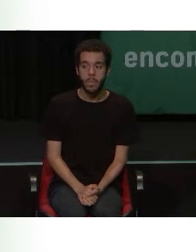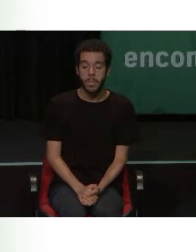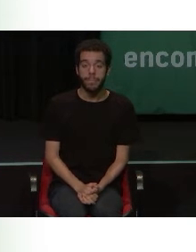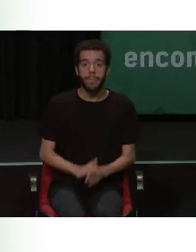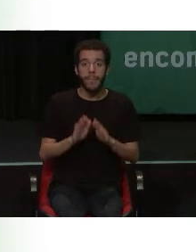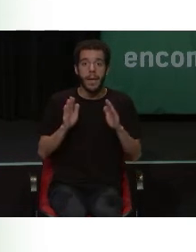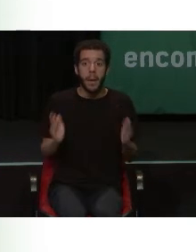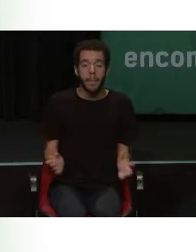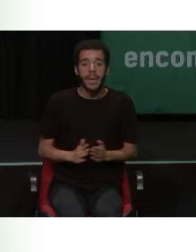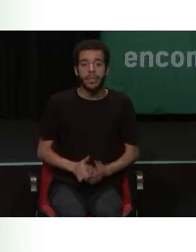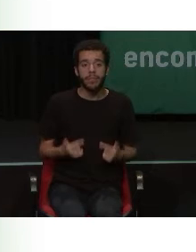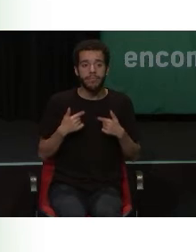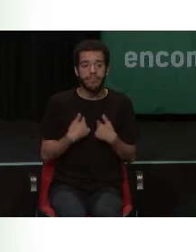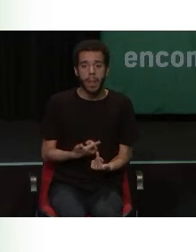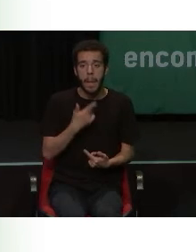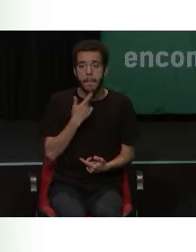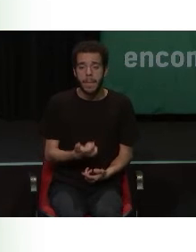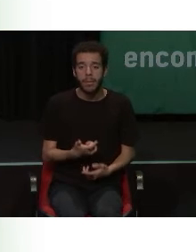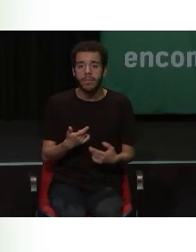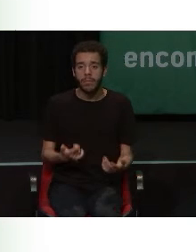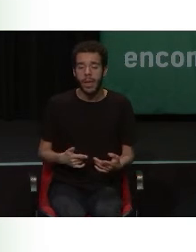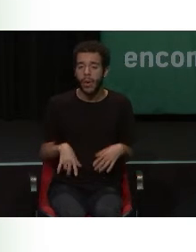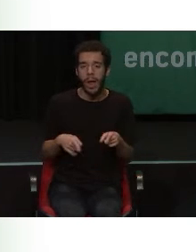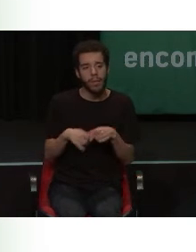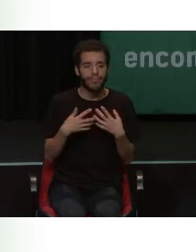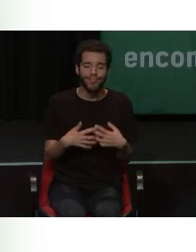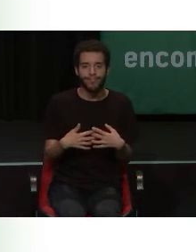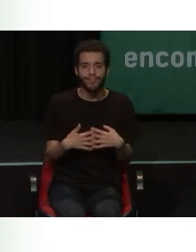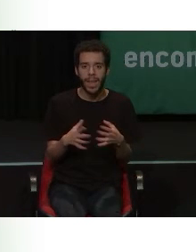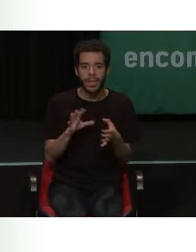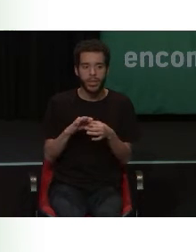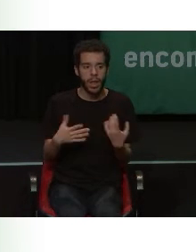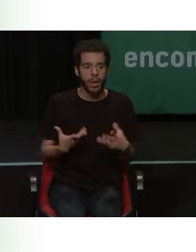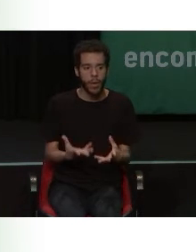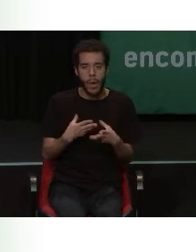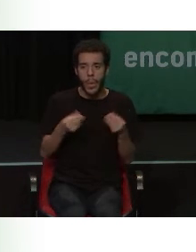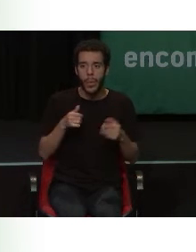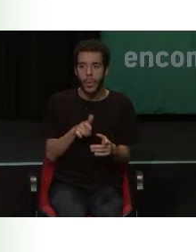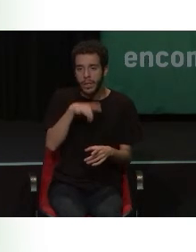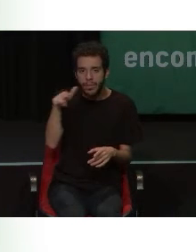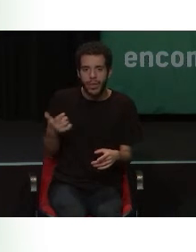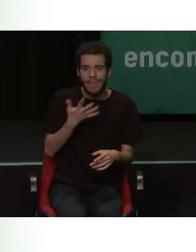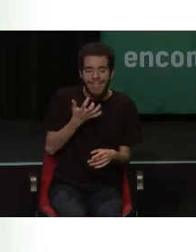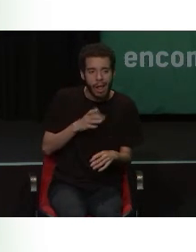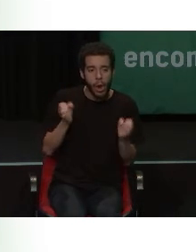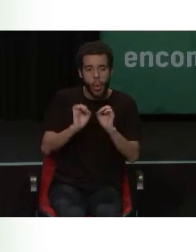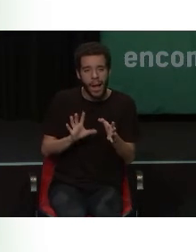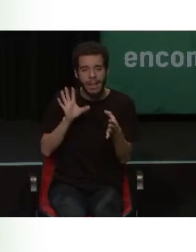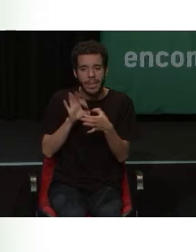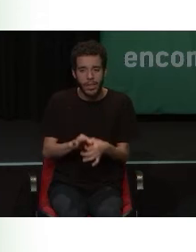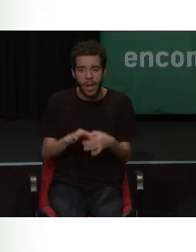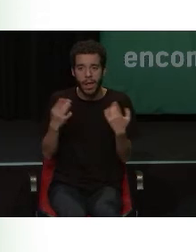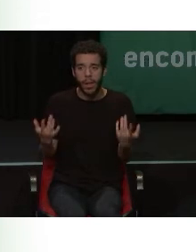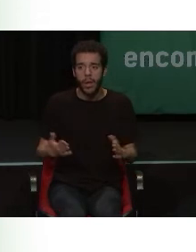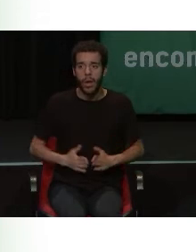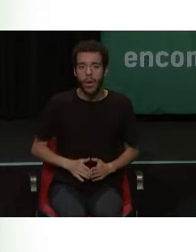levou issue that à falta de adoção deste tipo de soluções pelos cidadãos the não se issue prendeu the apenas citizens com